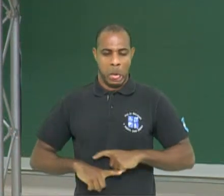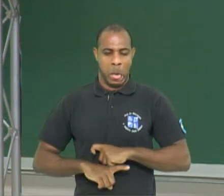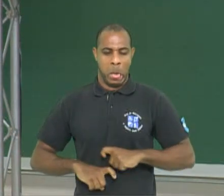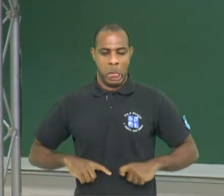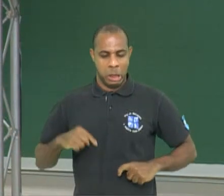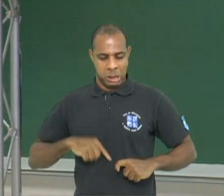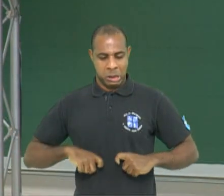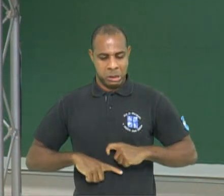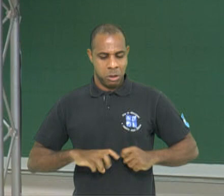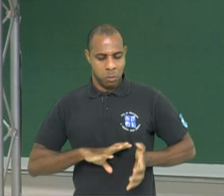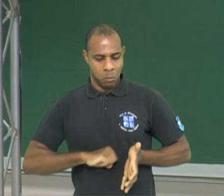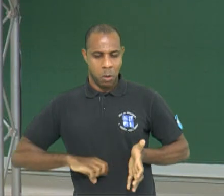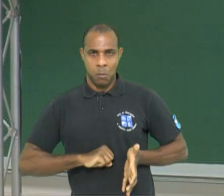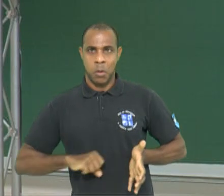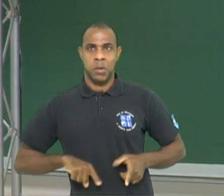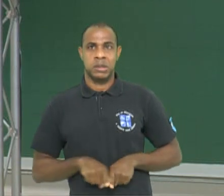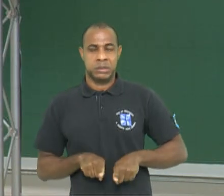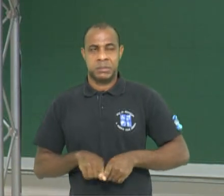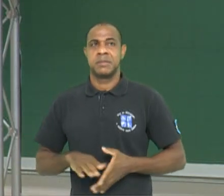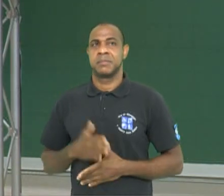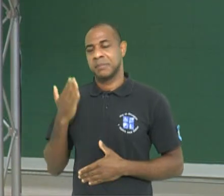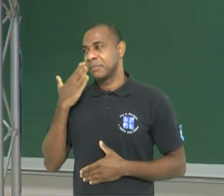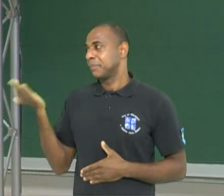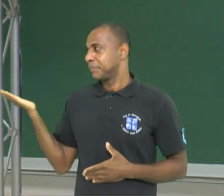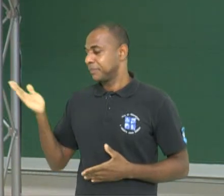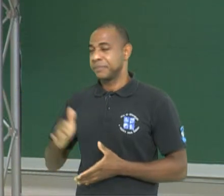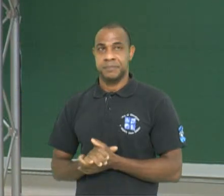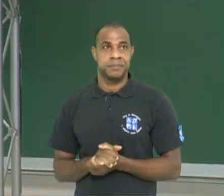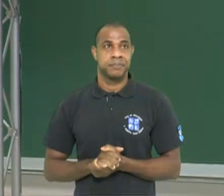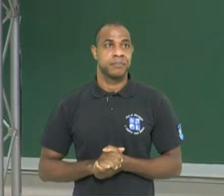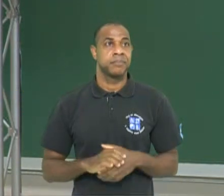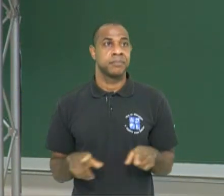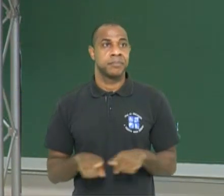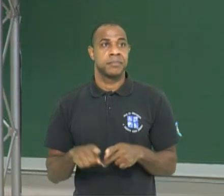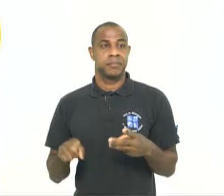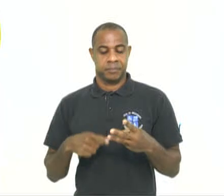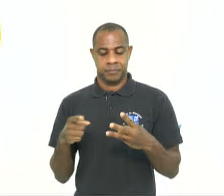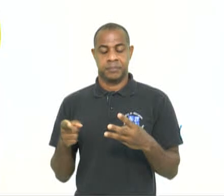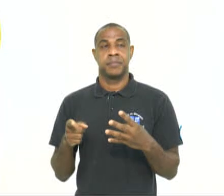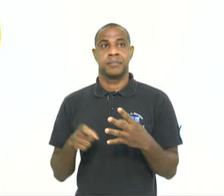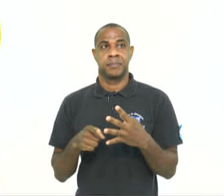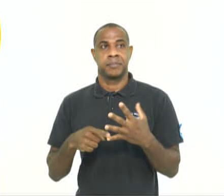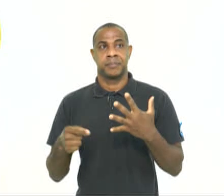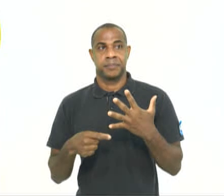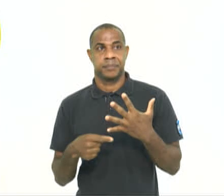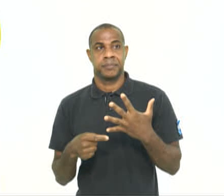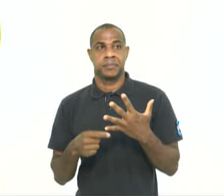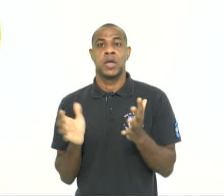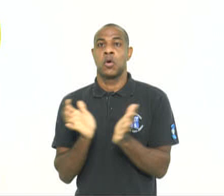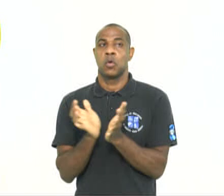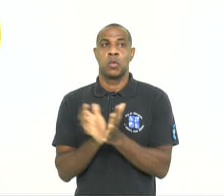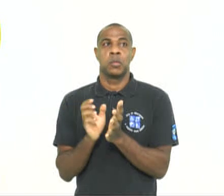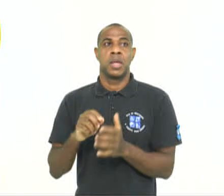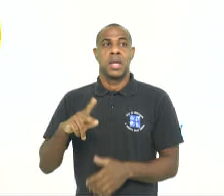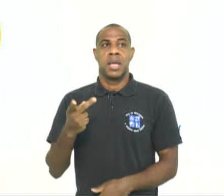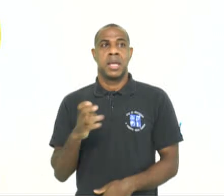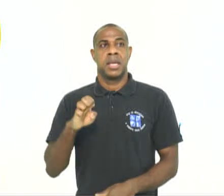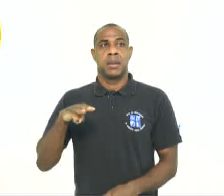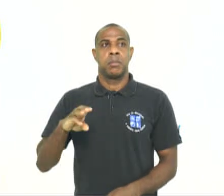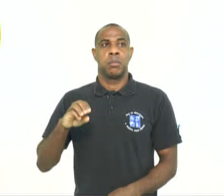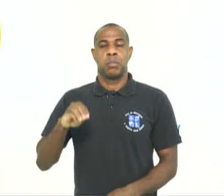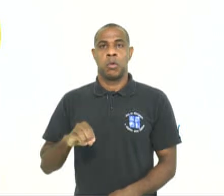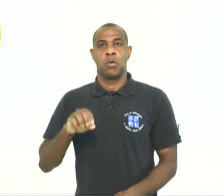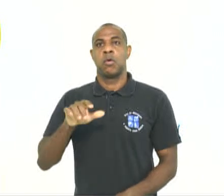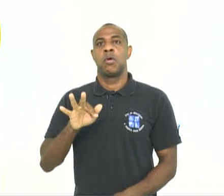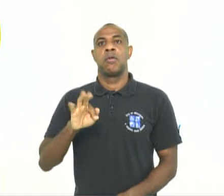né, células sanguíneas ali do indivíduo. Mas também temos ali já num outro grupo de doenças a hemofilia, que é ligado